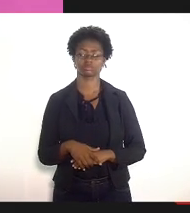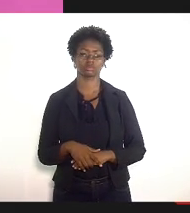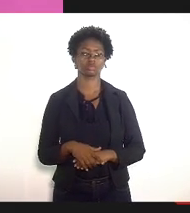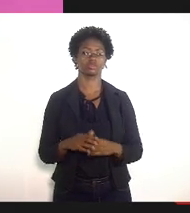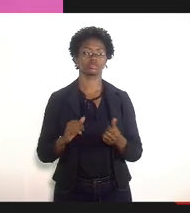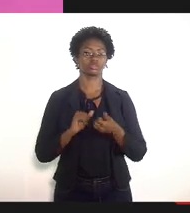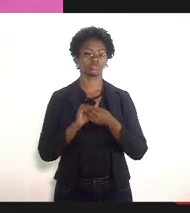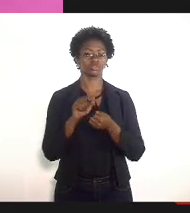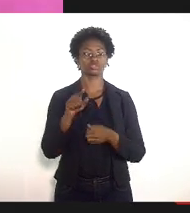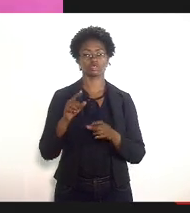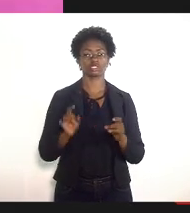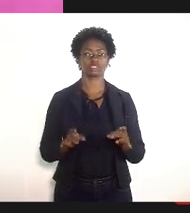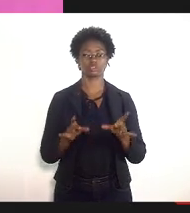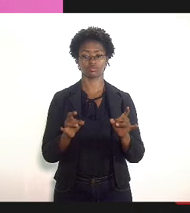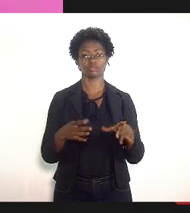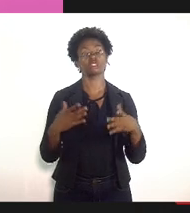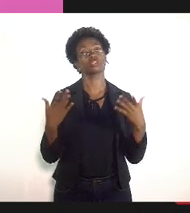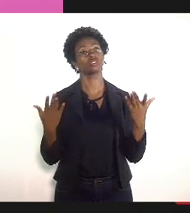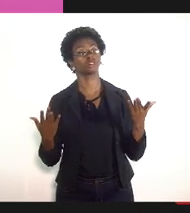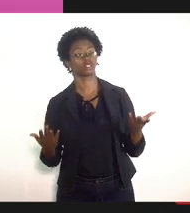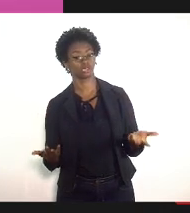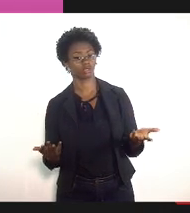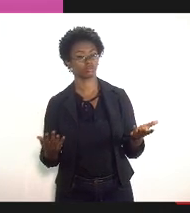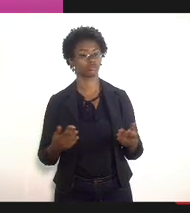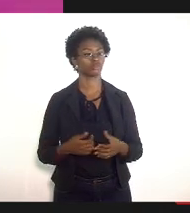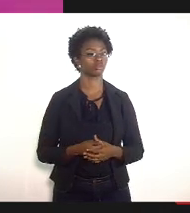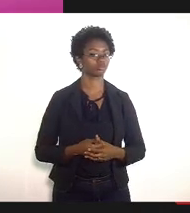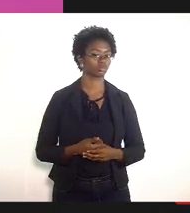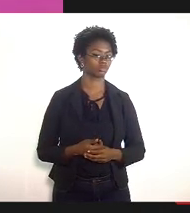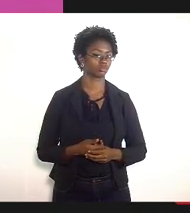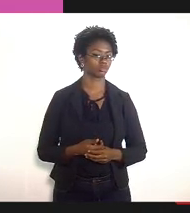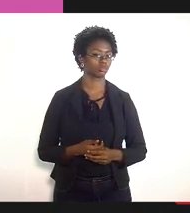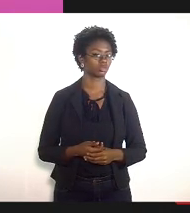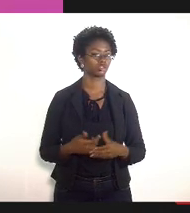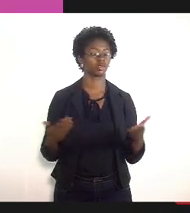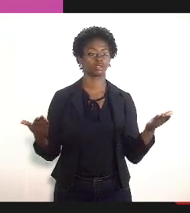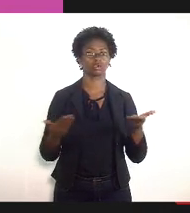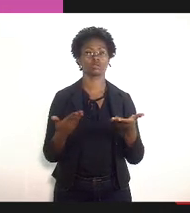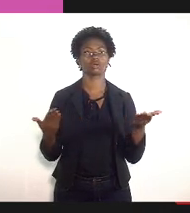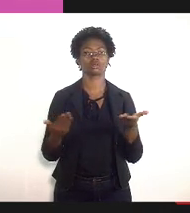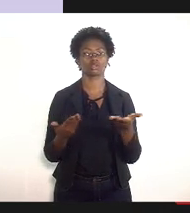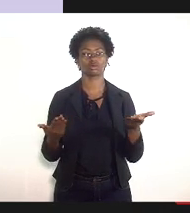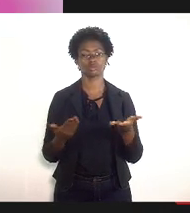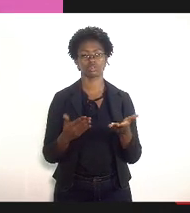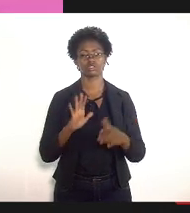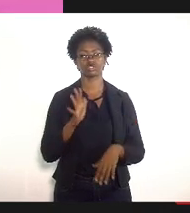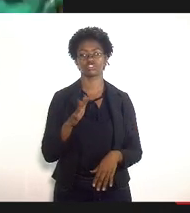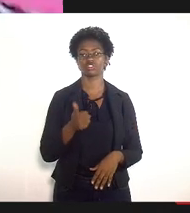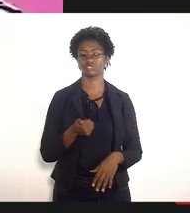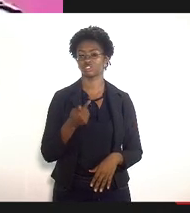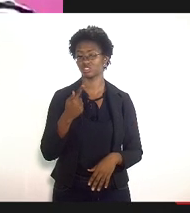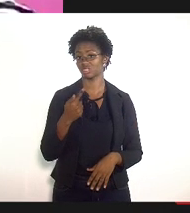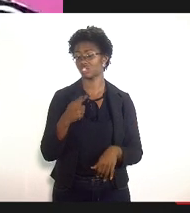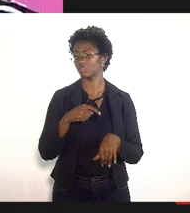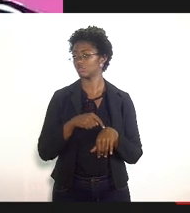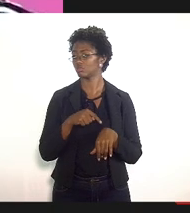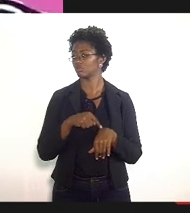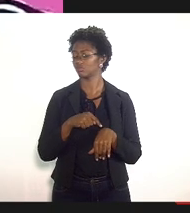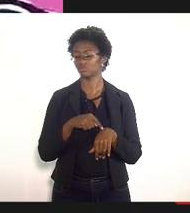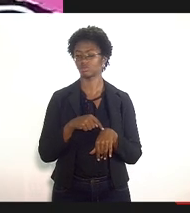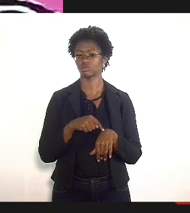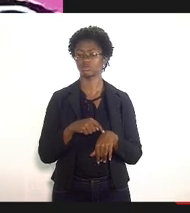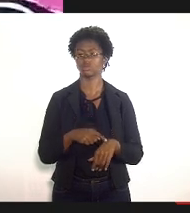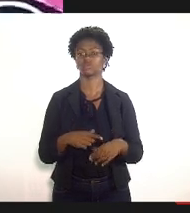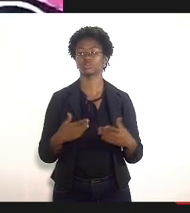junto com essa privatização. Então, gente, aqui estamos chegando, já são 17 horas, e a